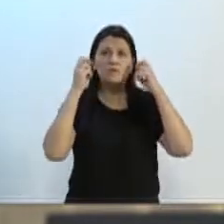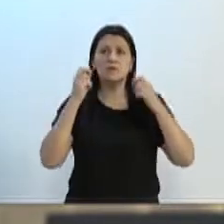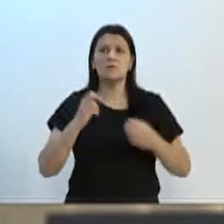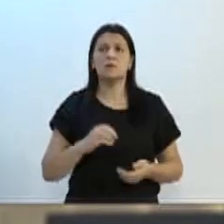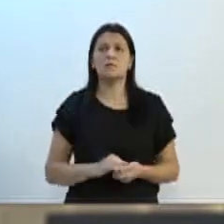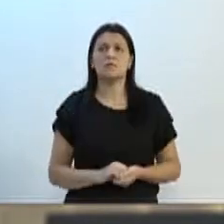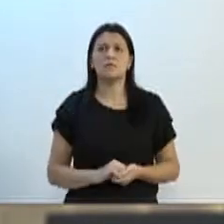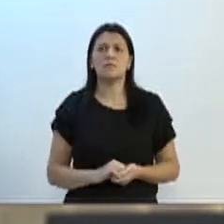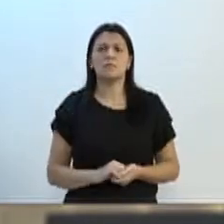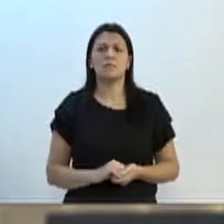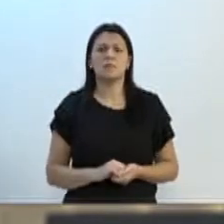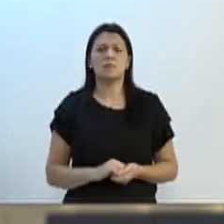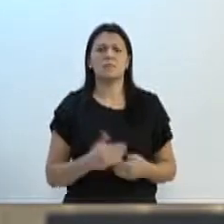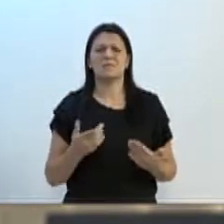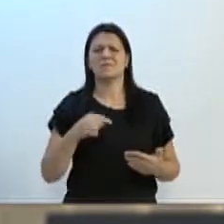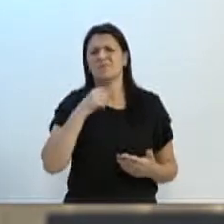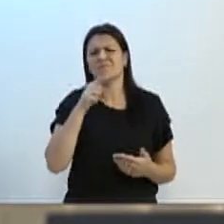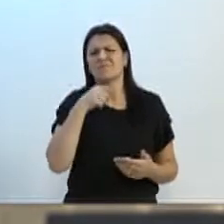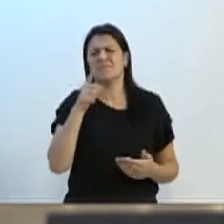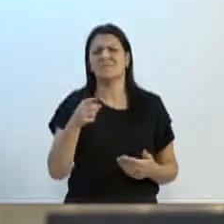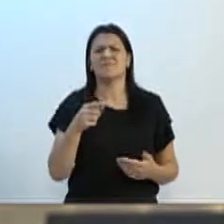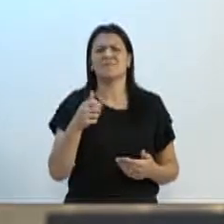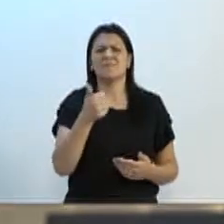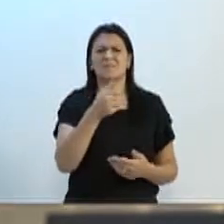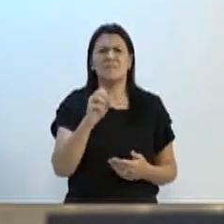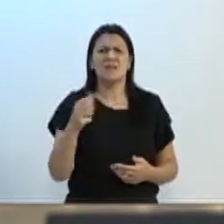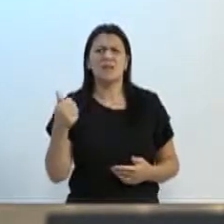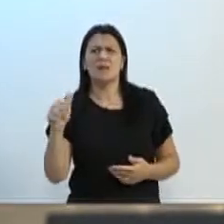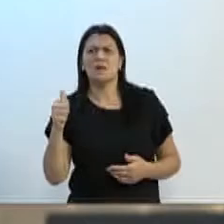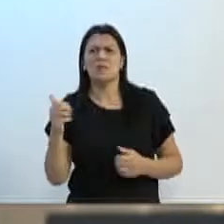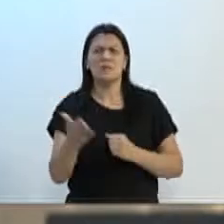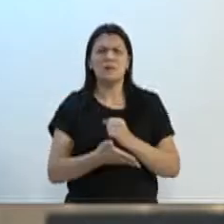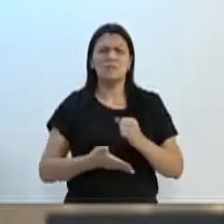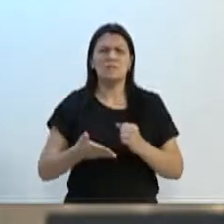Não adianta querer fazer fita com 10, 12, 11 da base. Isso não existe.